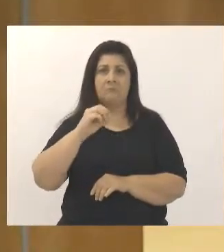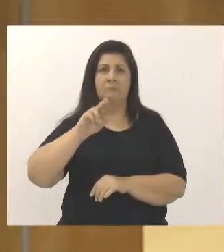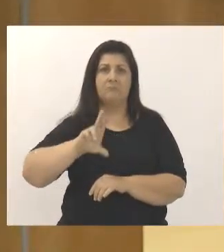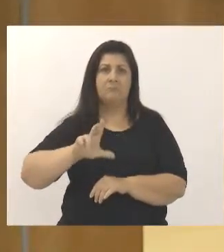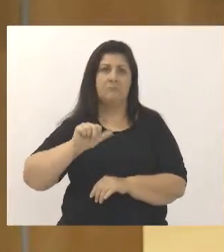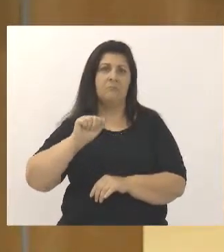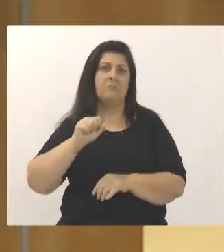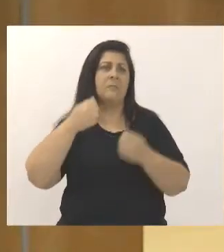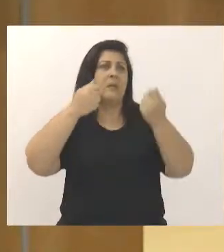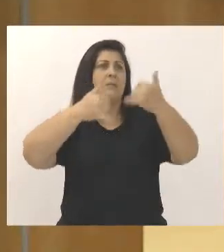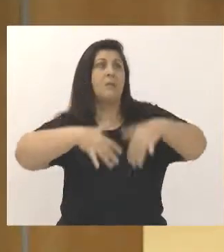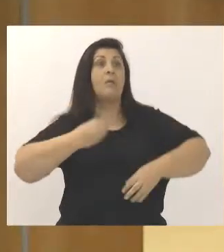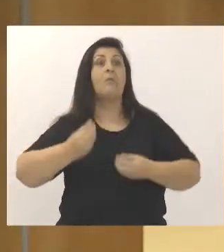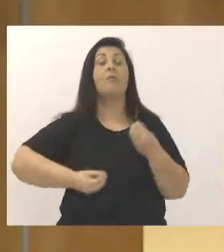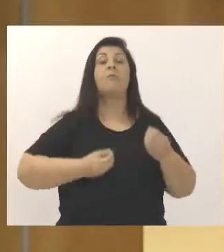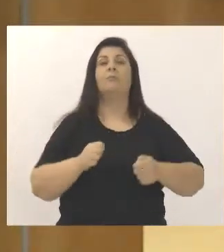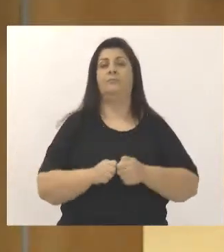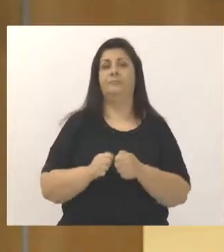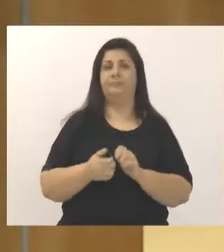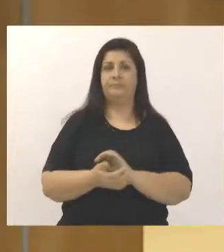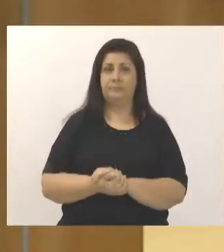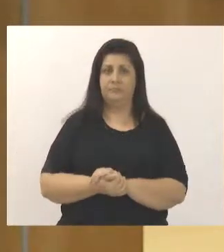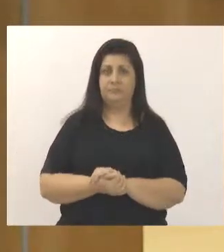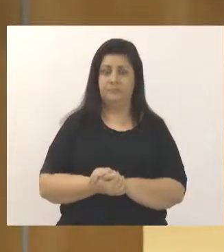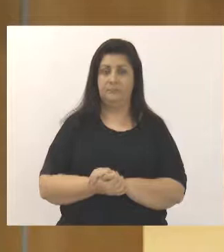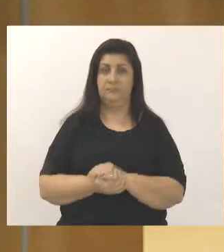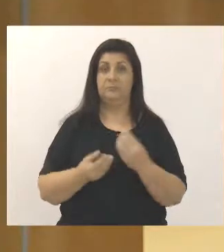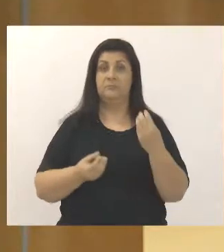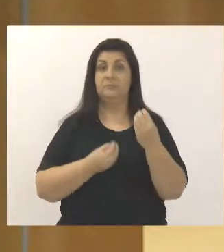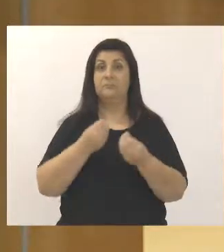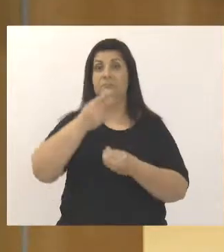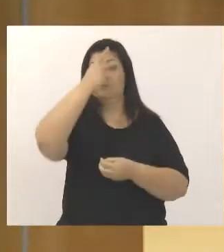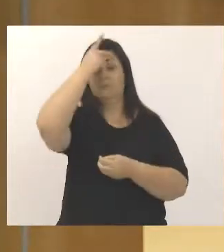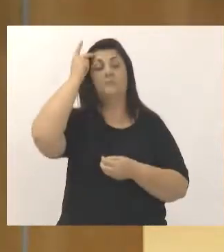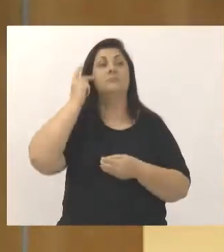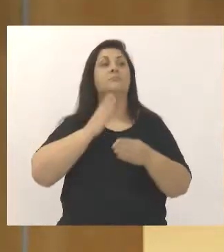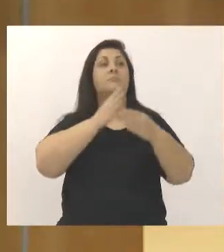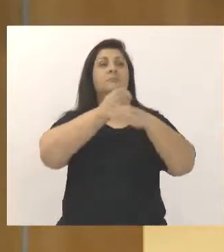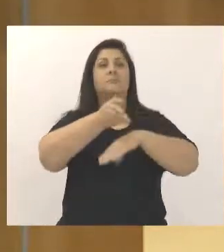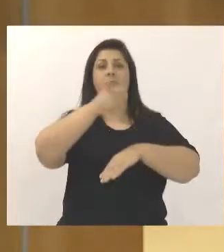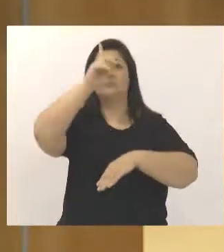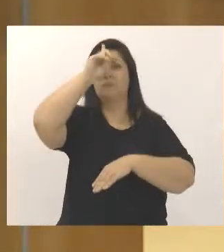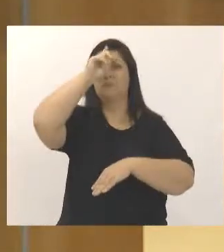serviço, como que ela pode fazer, como que a pessoa pode entrar no hospital.